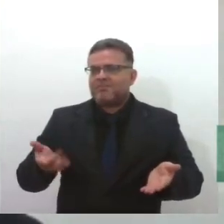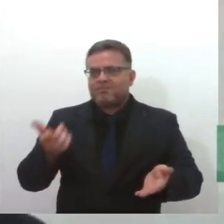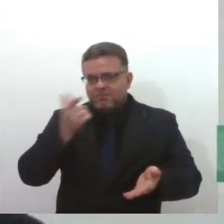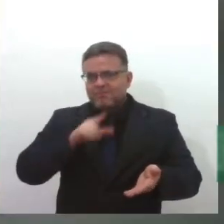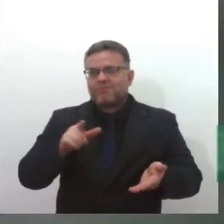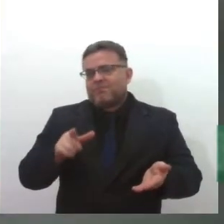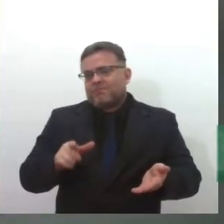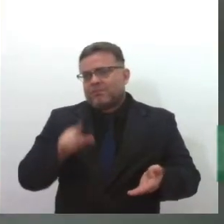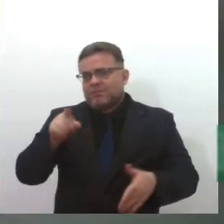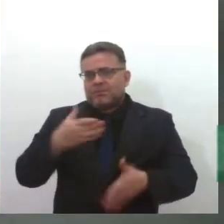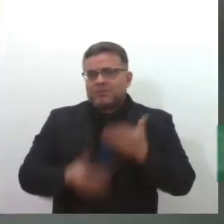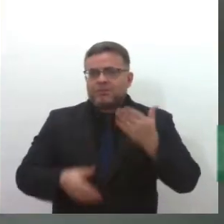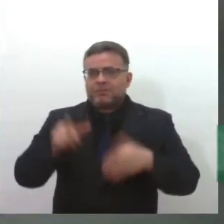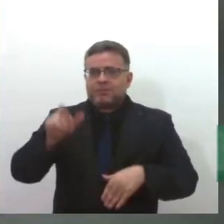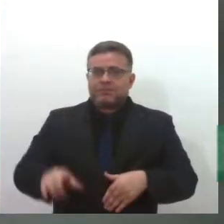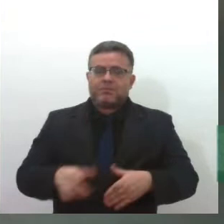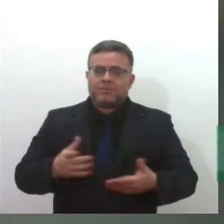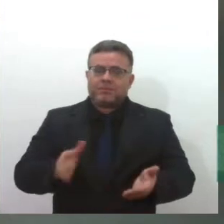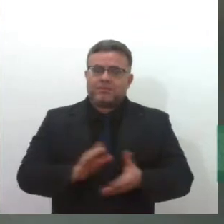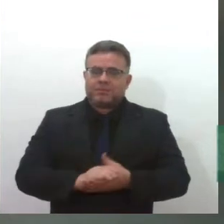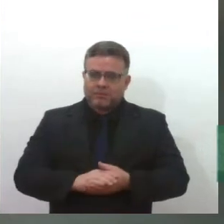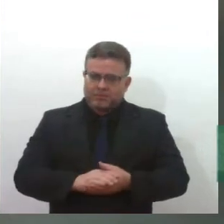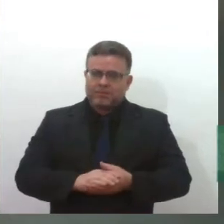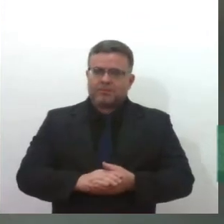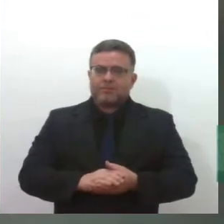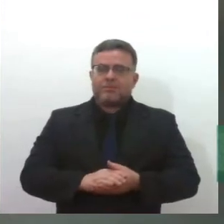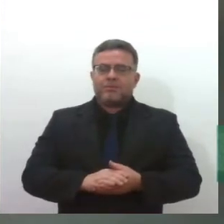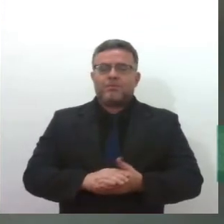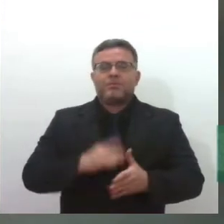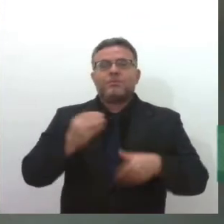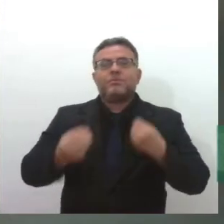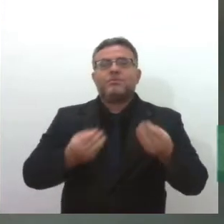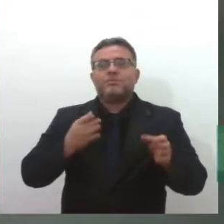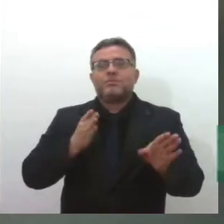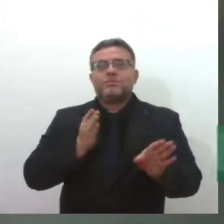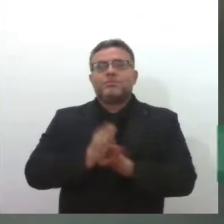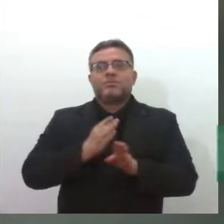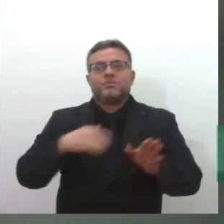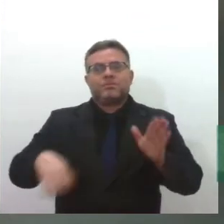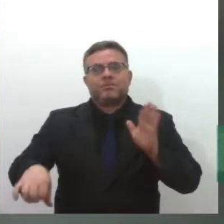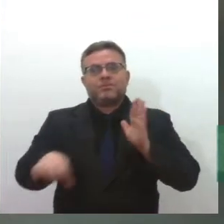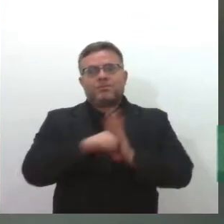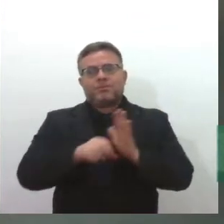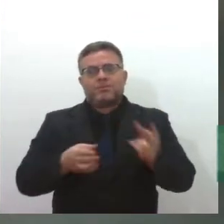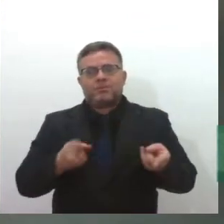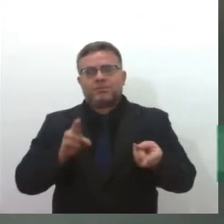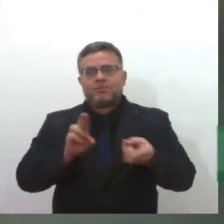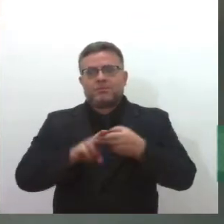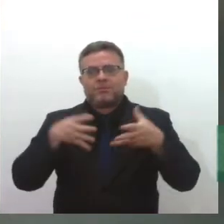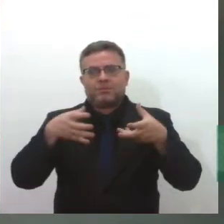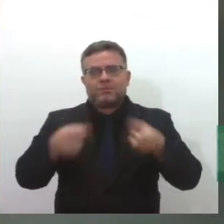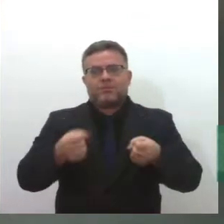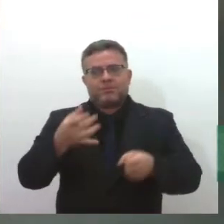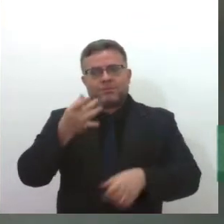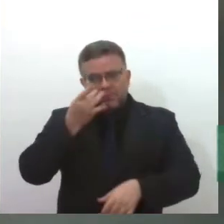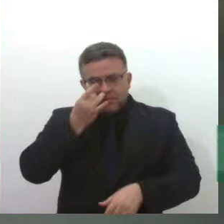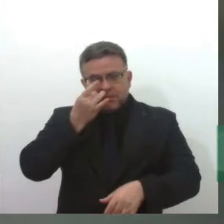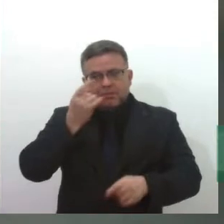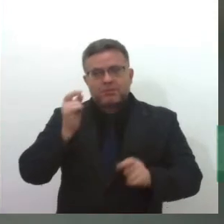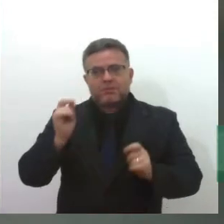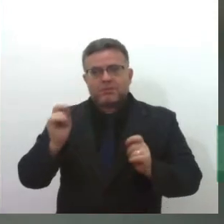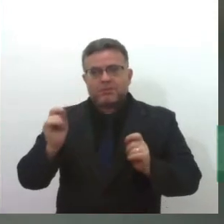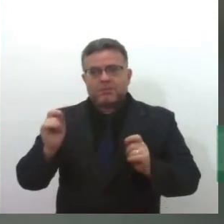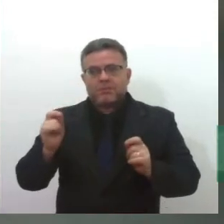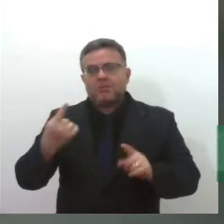criminais. Ronaldo, hoje, quando é identificado, né, um crime que a pessoa é presa em flagrante por causa da